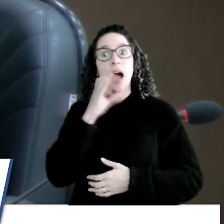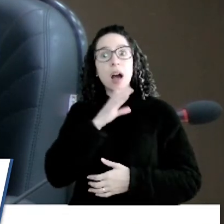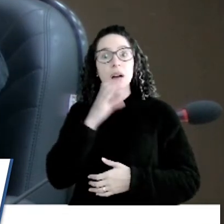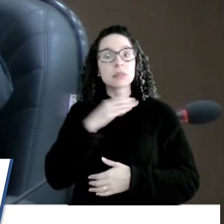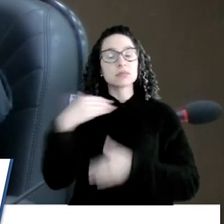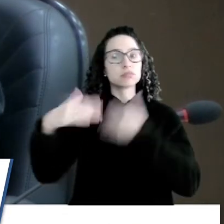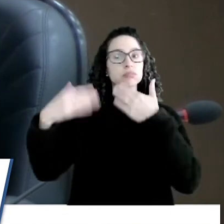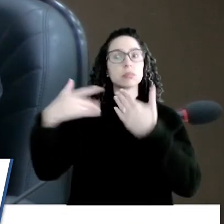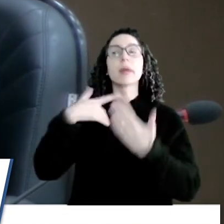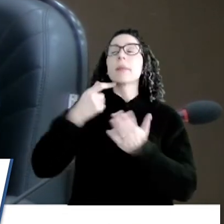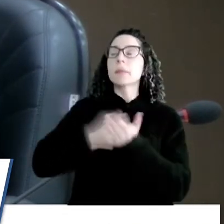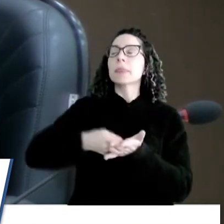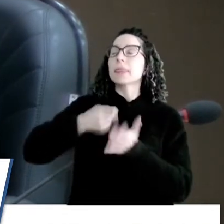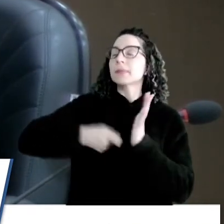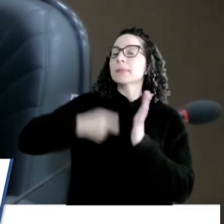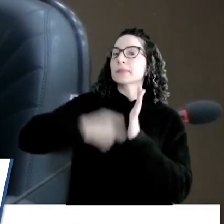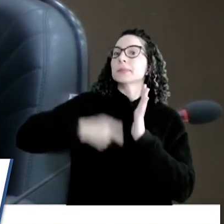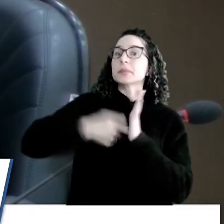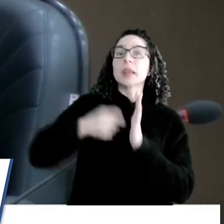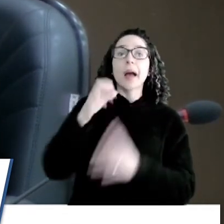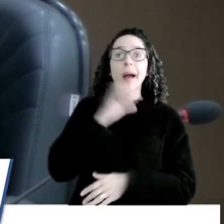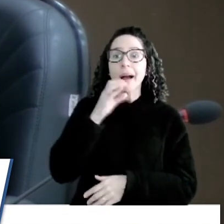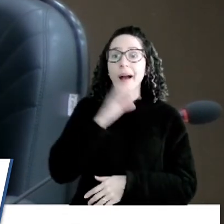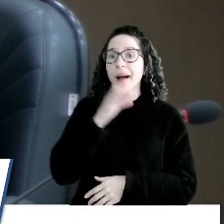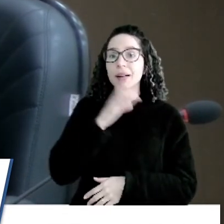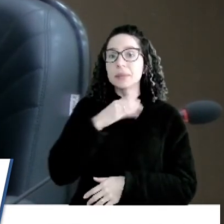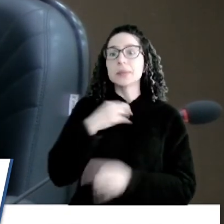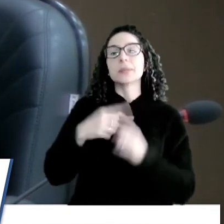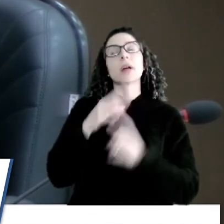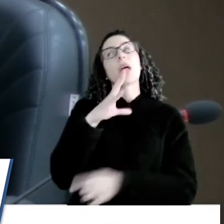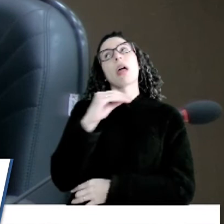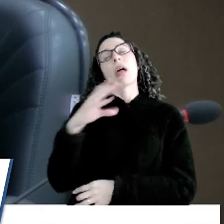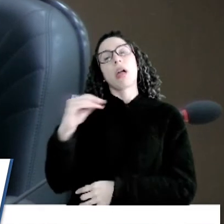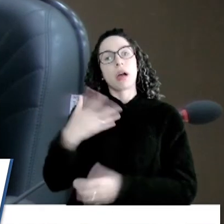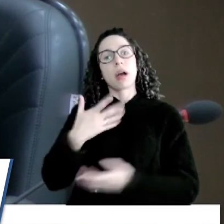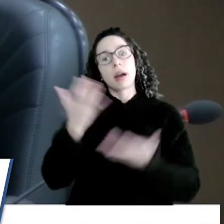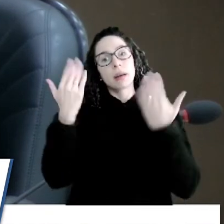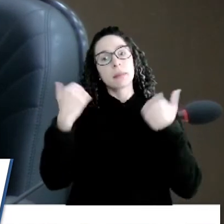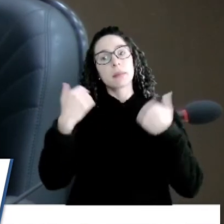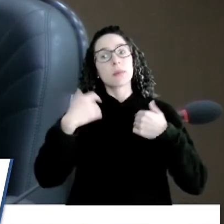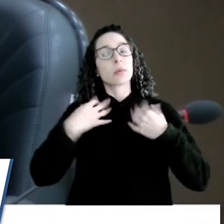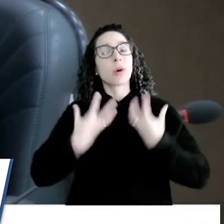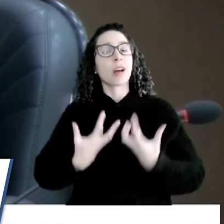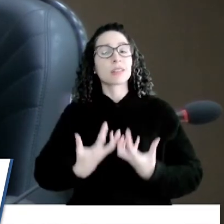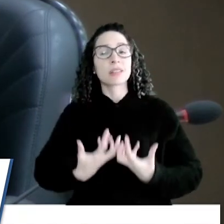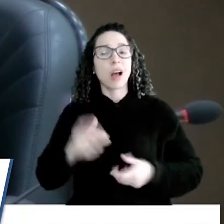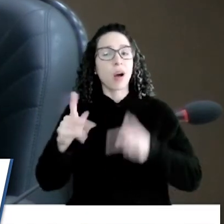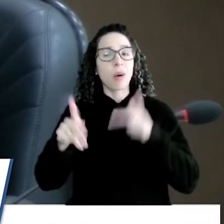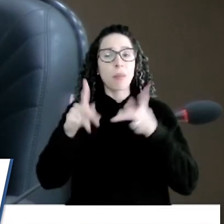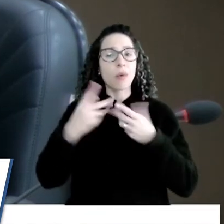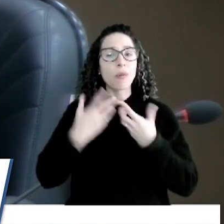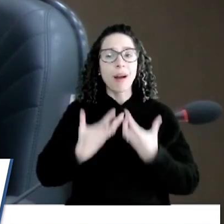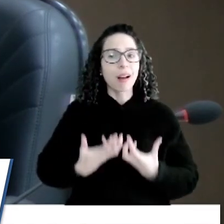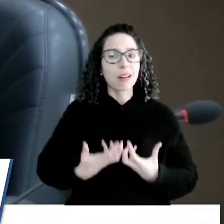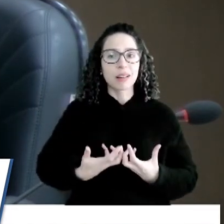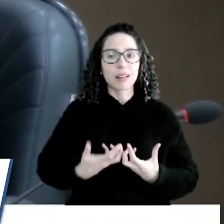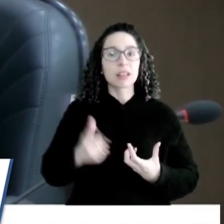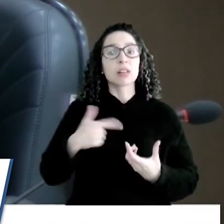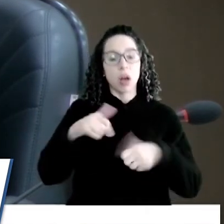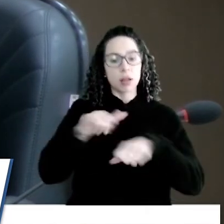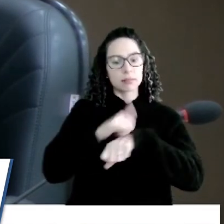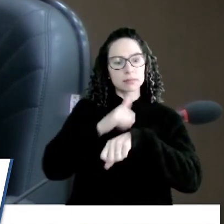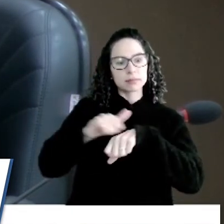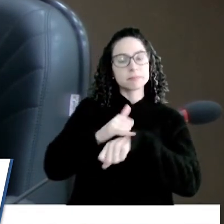cobrando. Celeridade, porque faz muito tempo, o povo está cansado de esperar aquela obra. E se a gente tem esse instrumento para poder